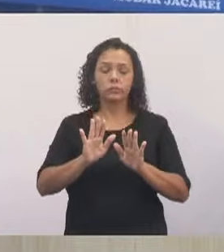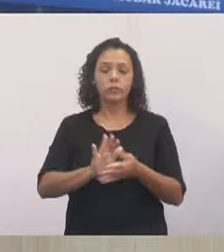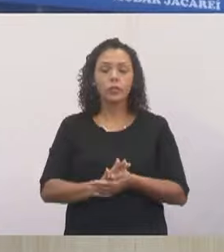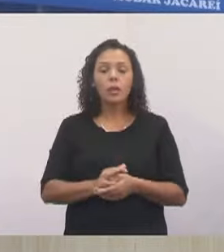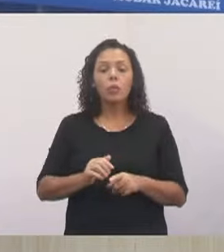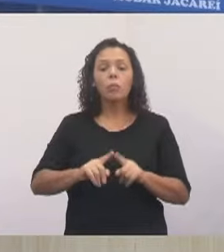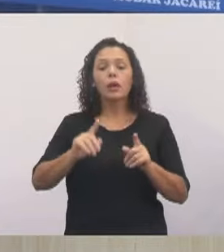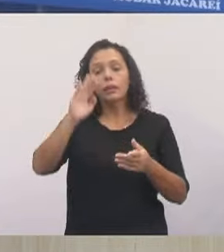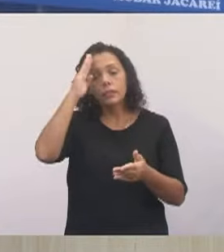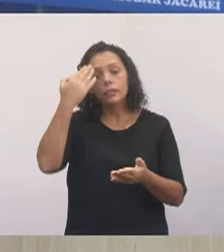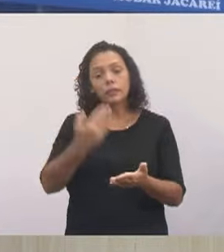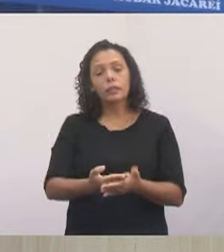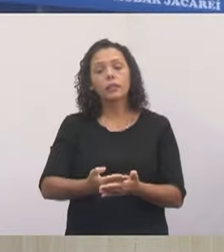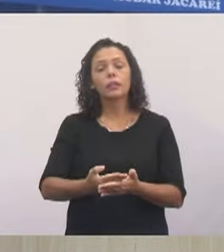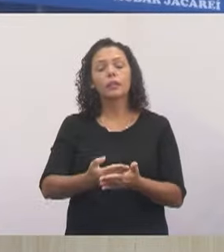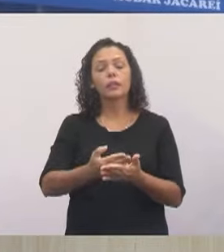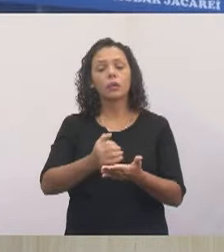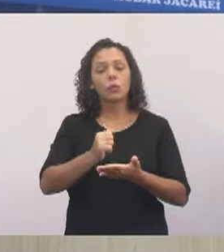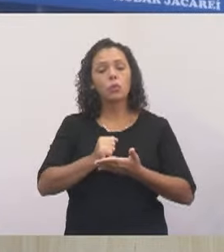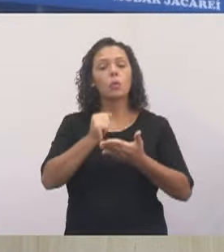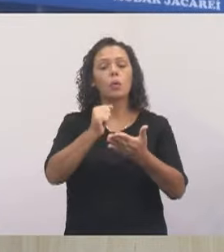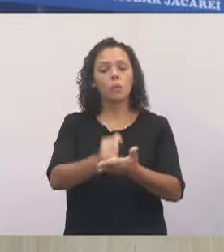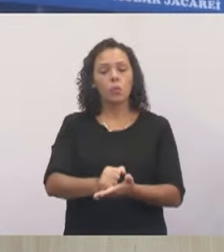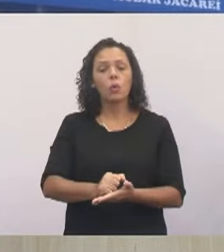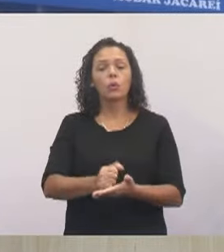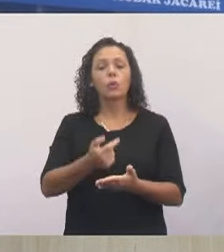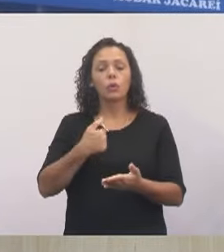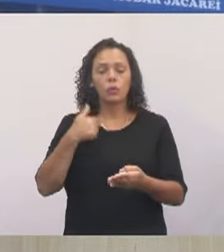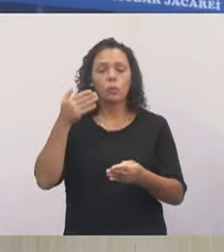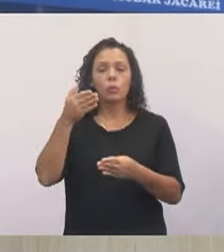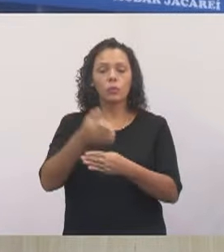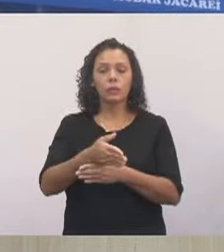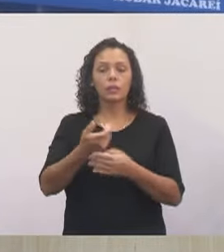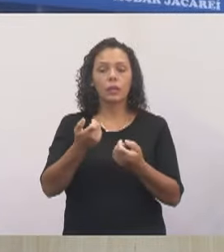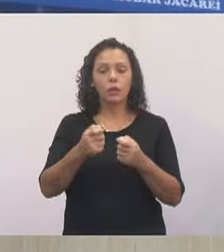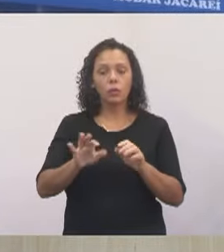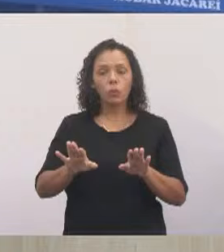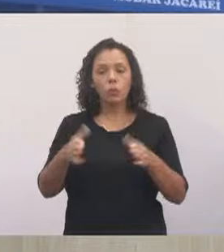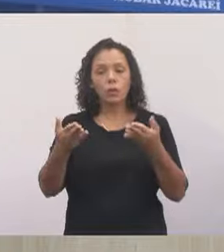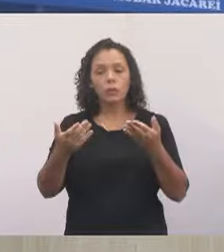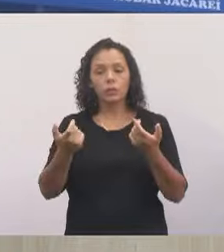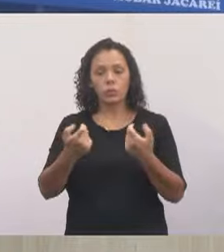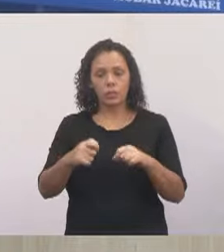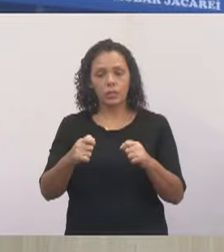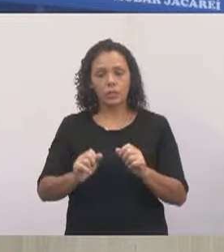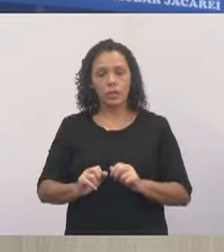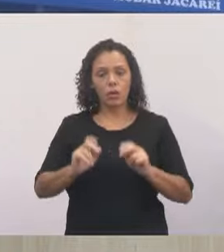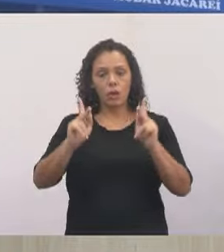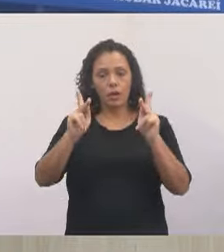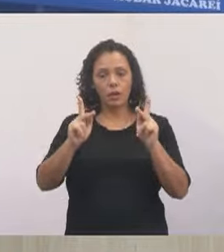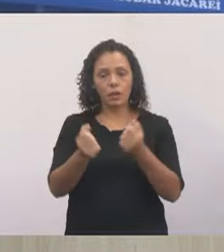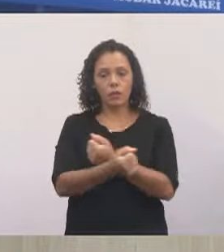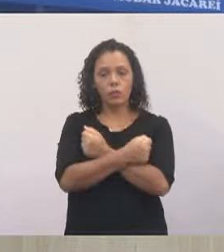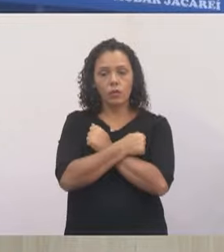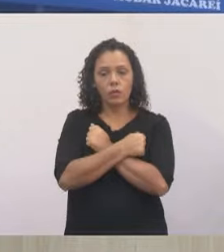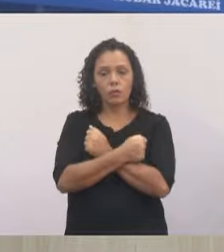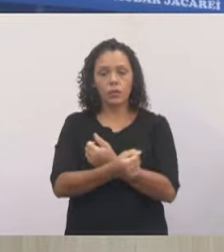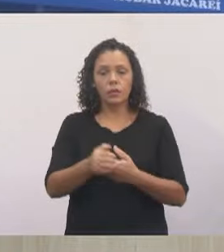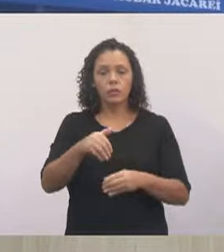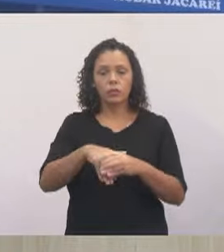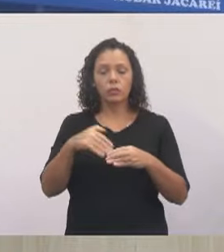conte comigo, eu estarei presente nas horas que vocês precisarem. Ok? Grande abraço. Sou